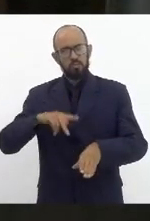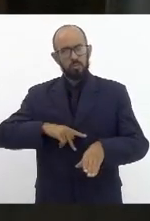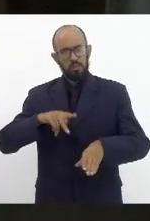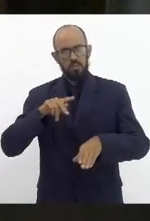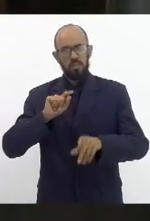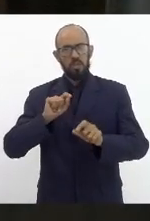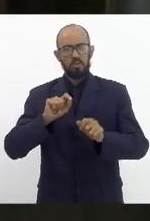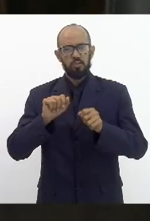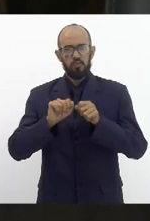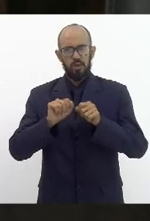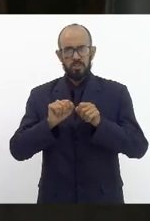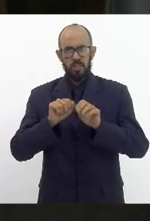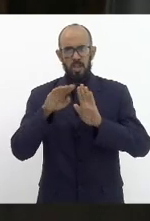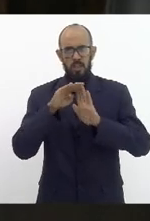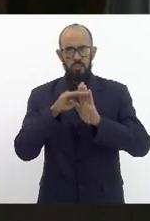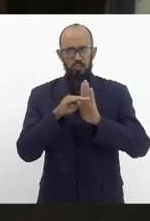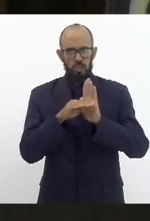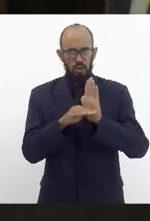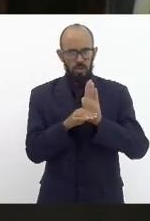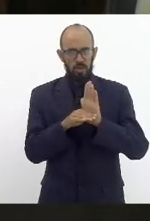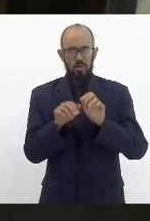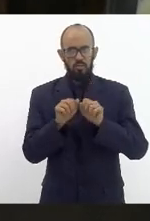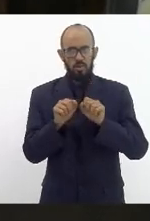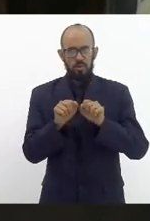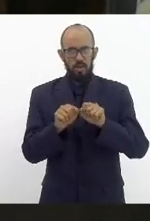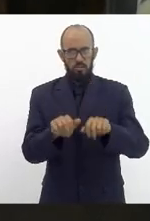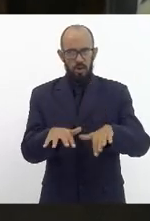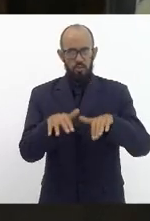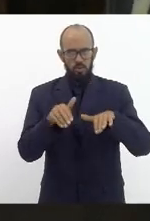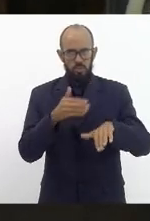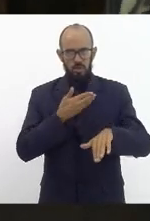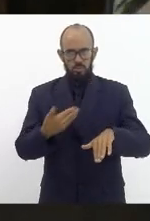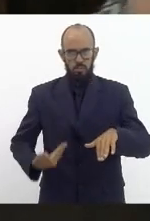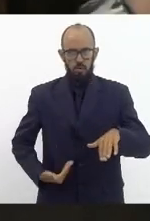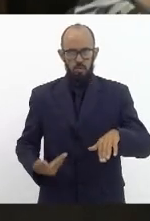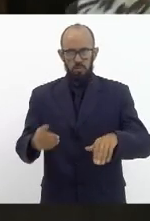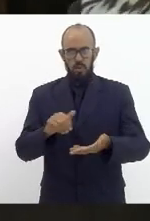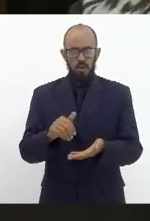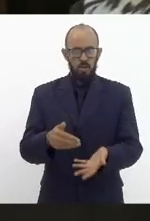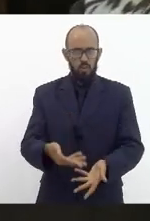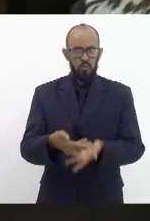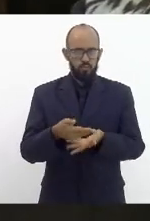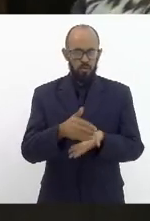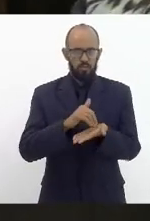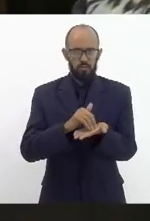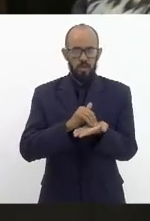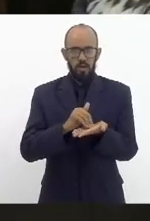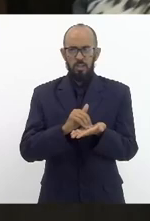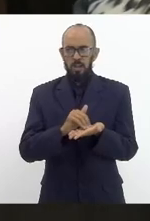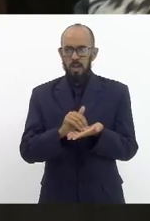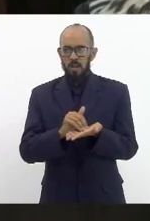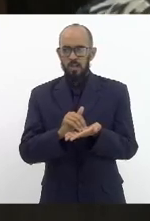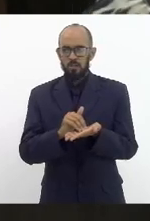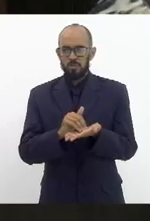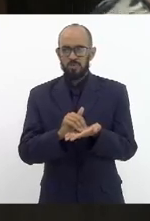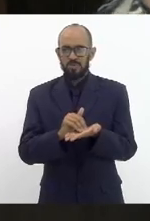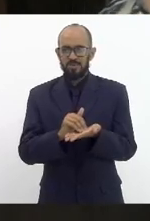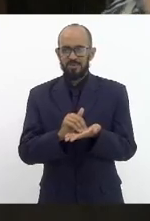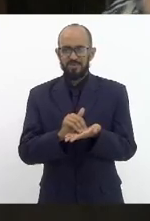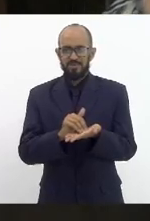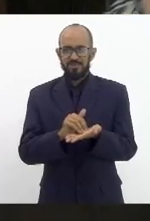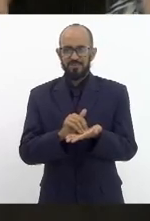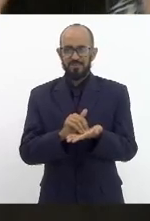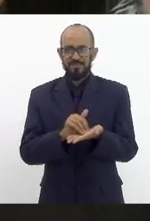a agenda, a trazer a pauta para uma audiência pública, chamando os secretários, fazendo o debate, me comprometo,